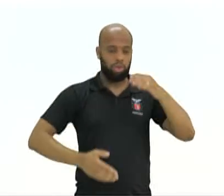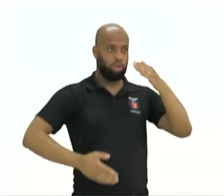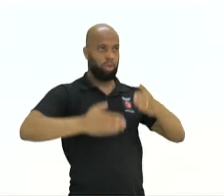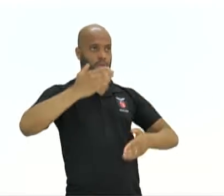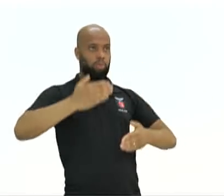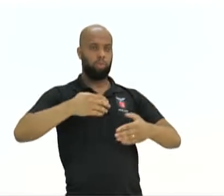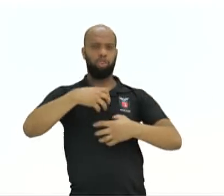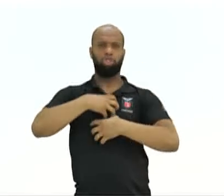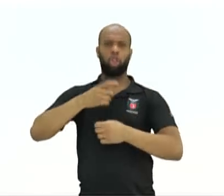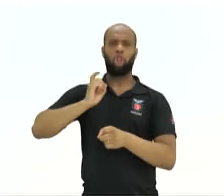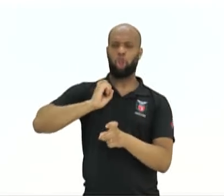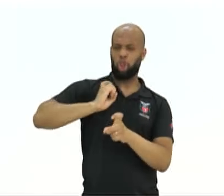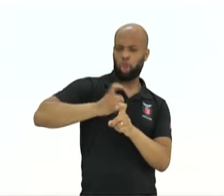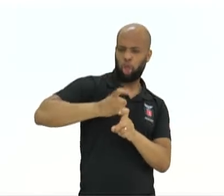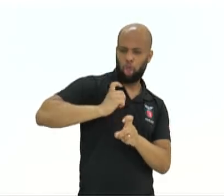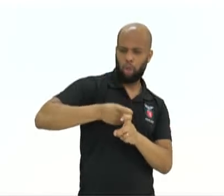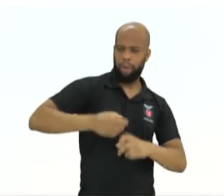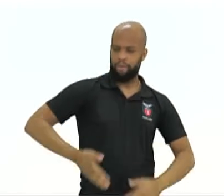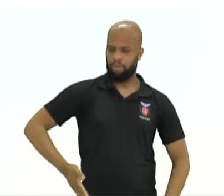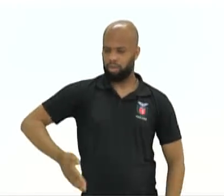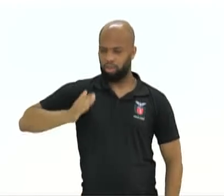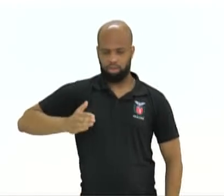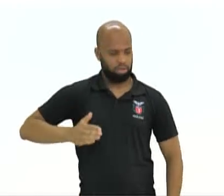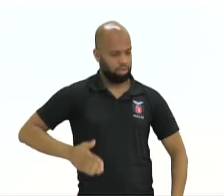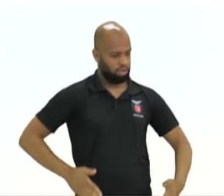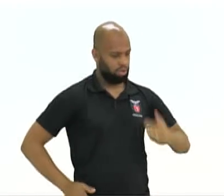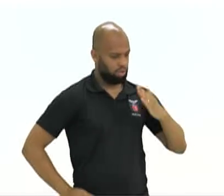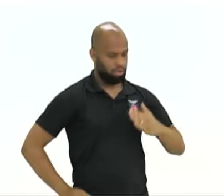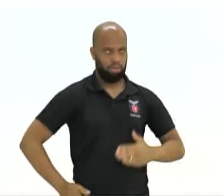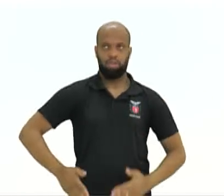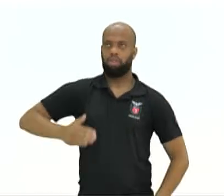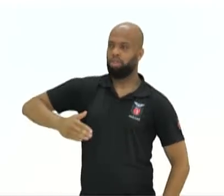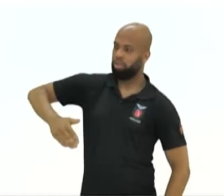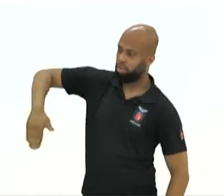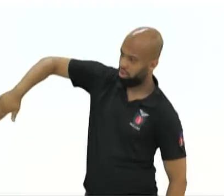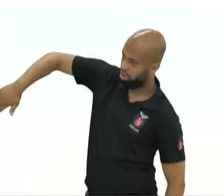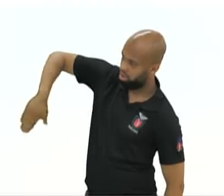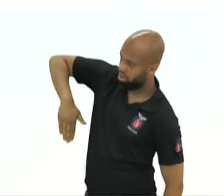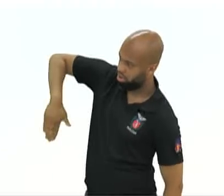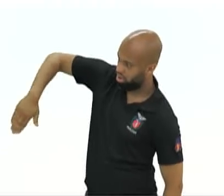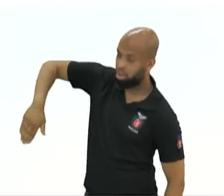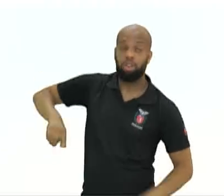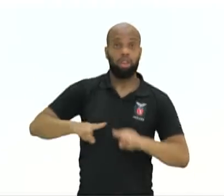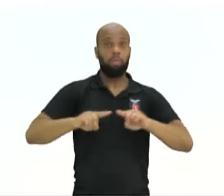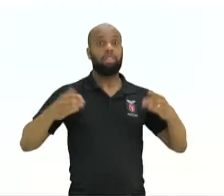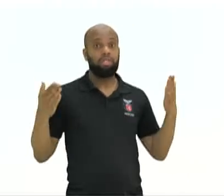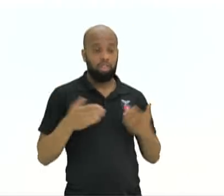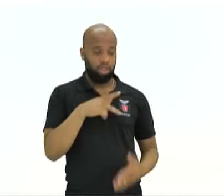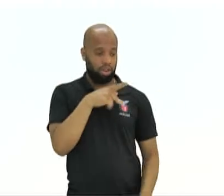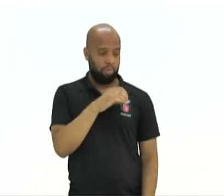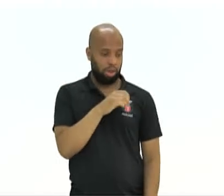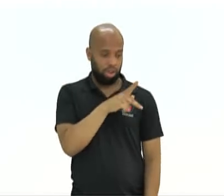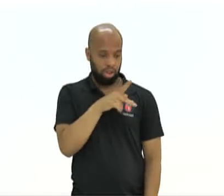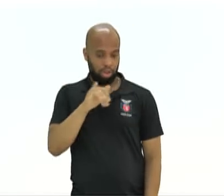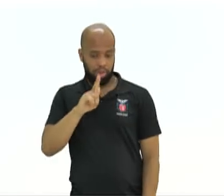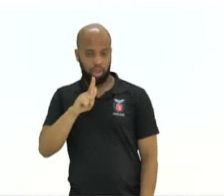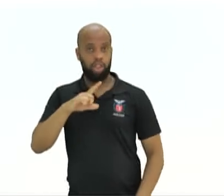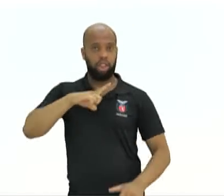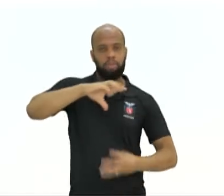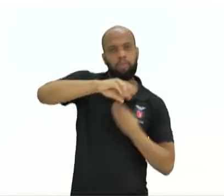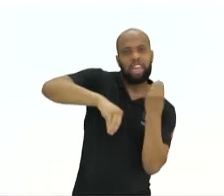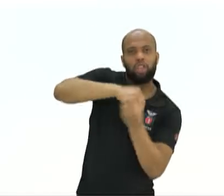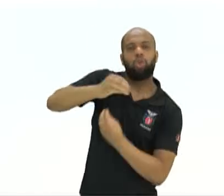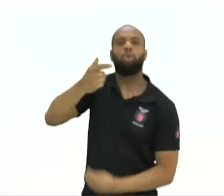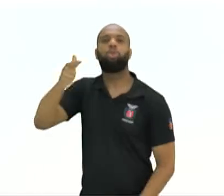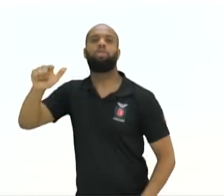era duro, frio, né? Os movimentos eram mais travados. O popping, né, misturou